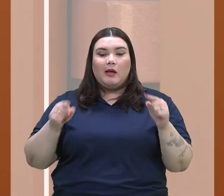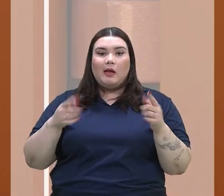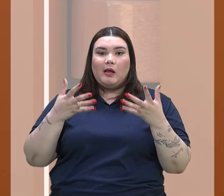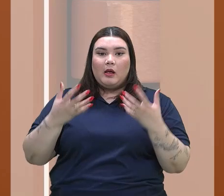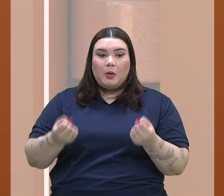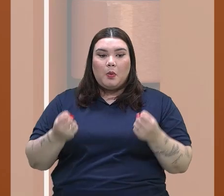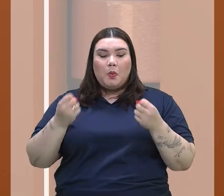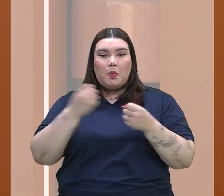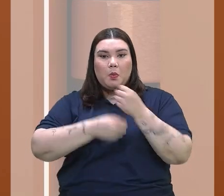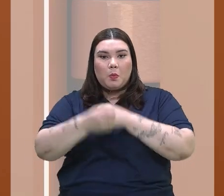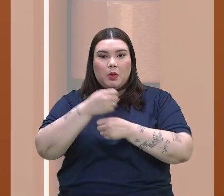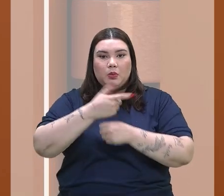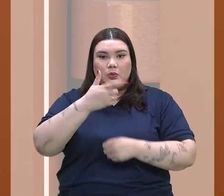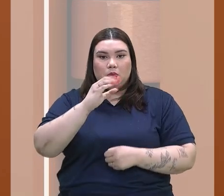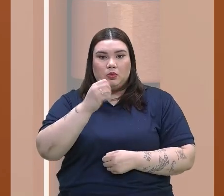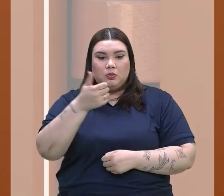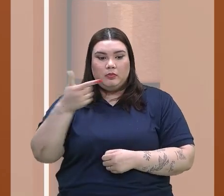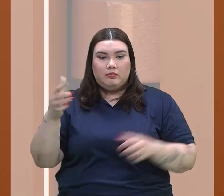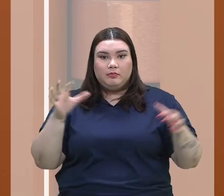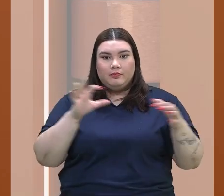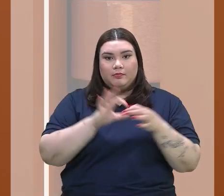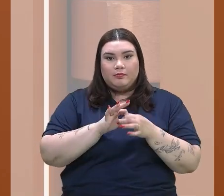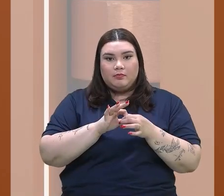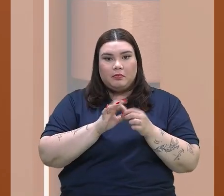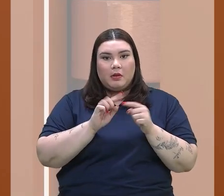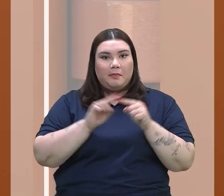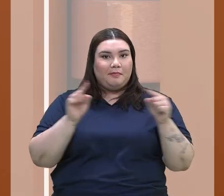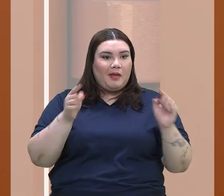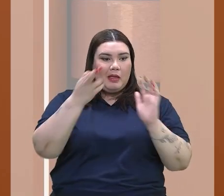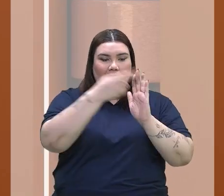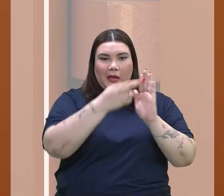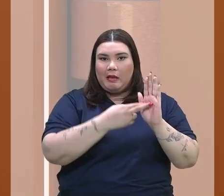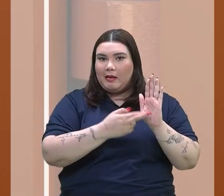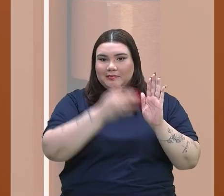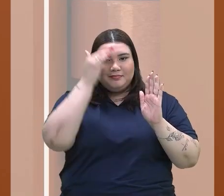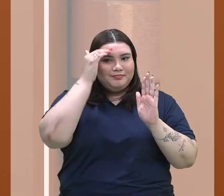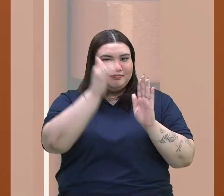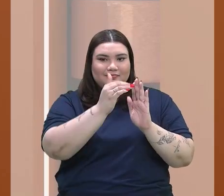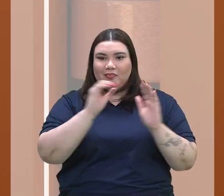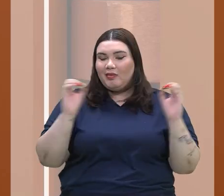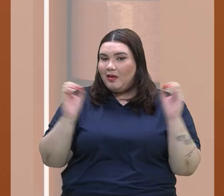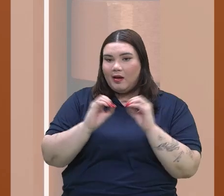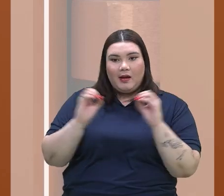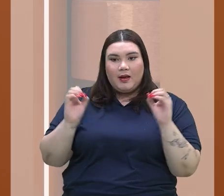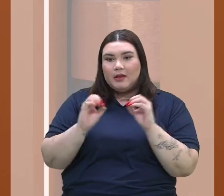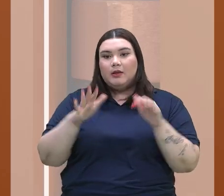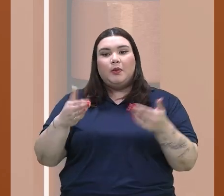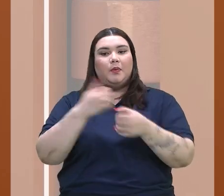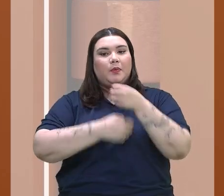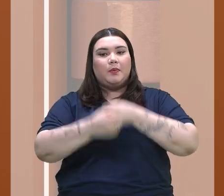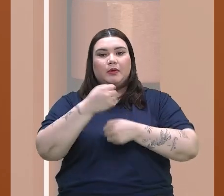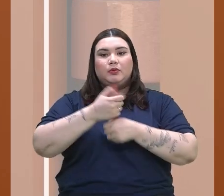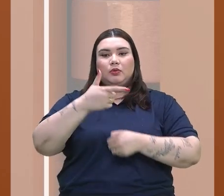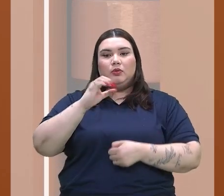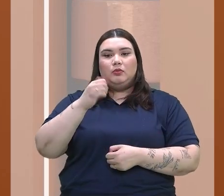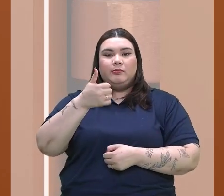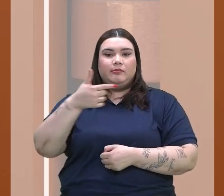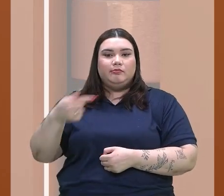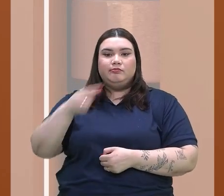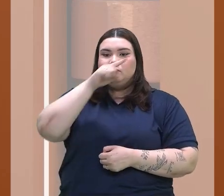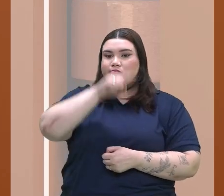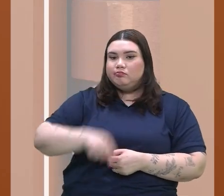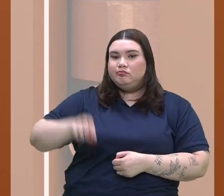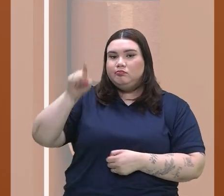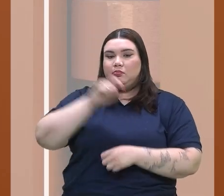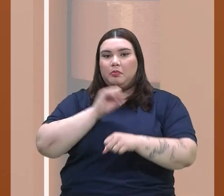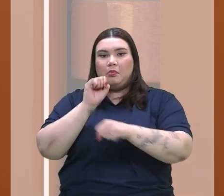em 2012, porém, não seguiu ali várias regras, então ela foi suspensa em 2017. Pode